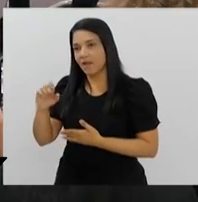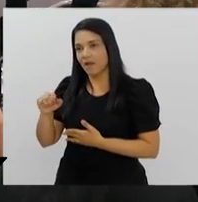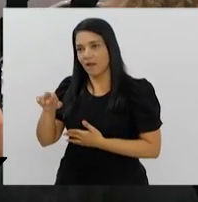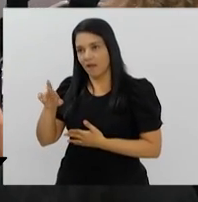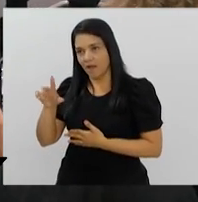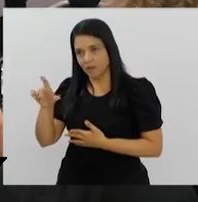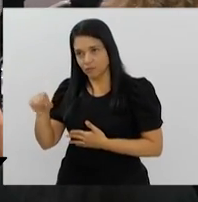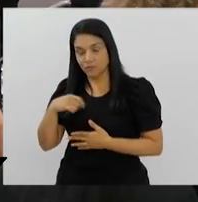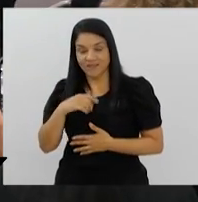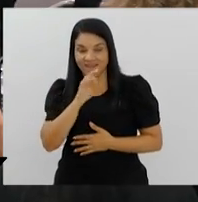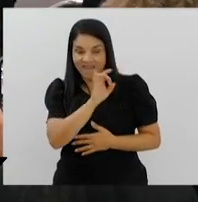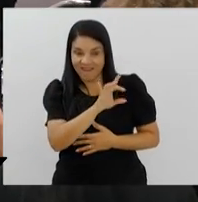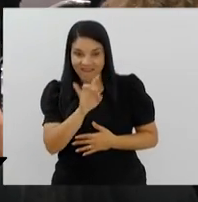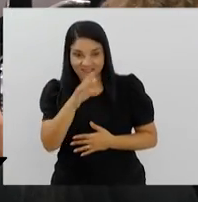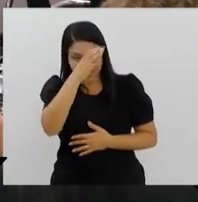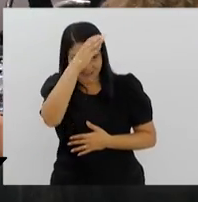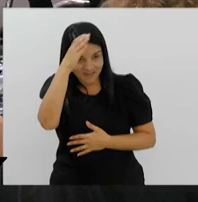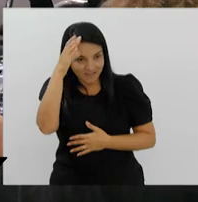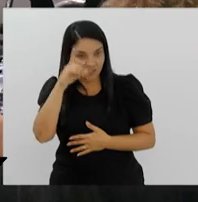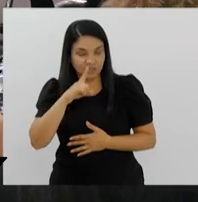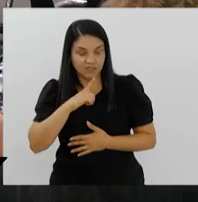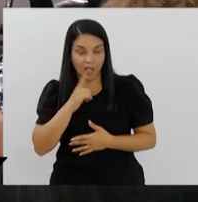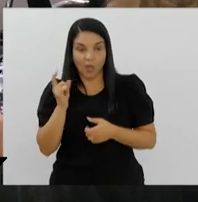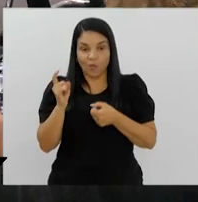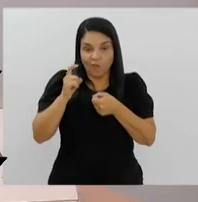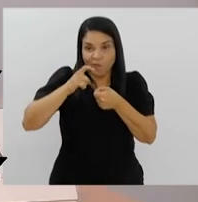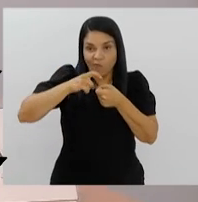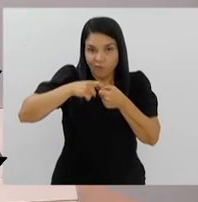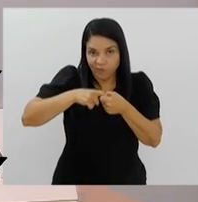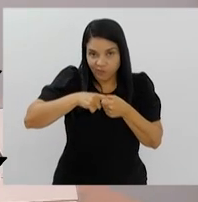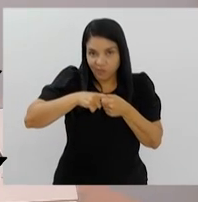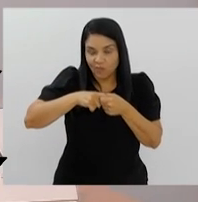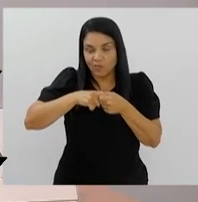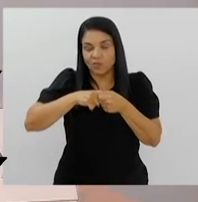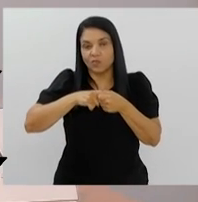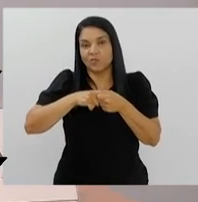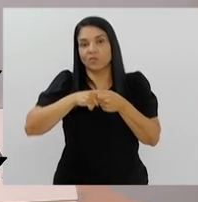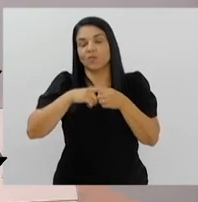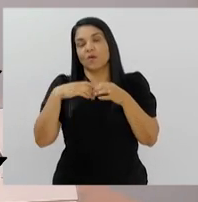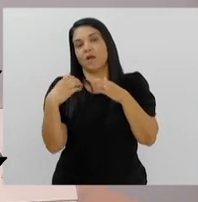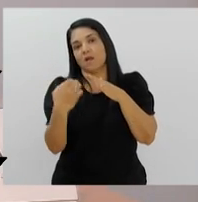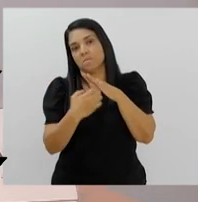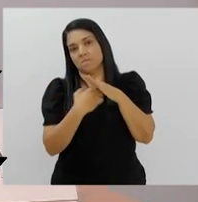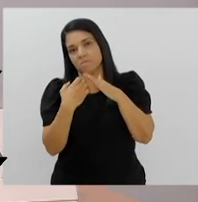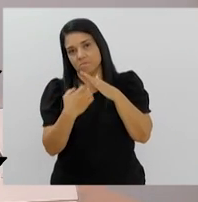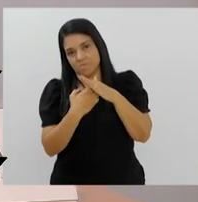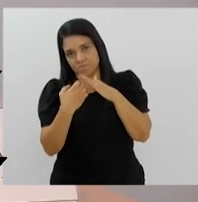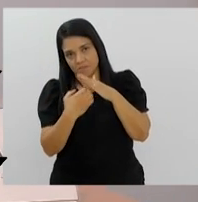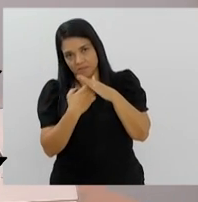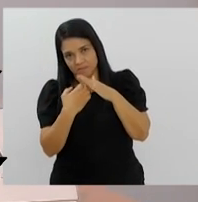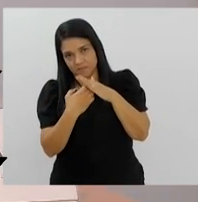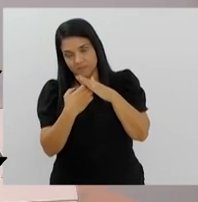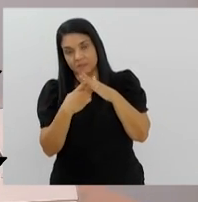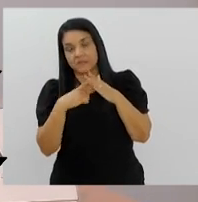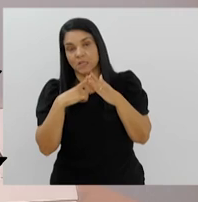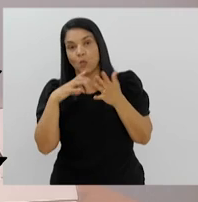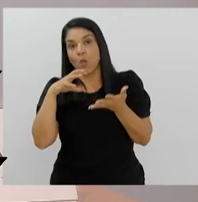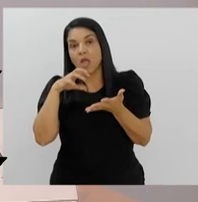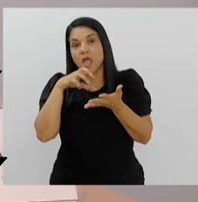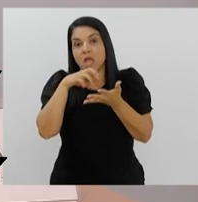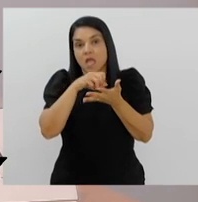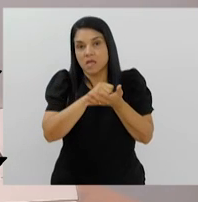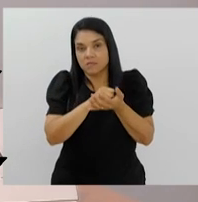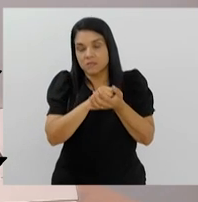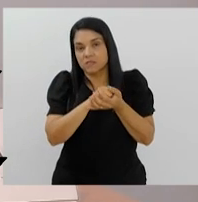beneficiário eh possui um vínculo com a sua respectiva operadora que existe um registro na